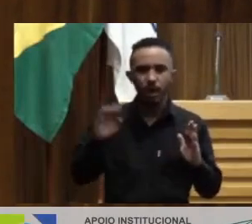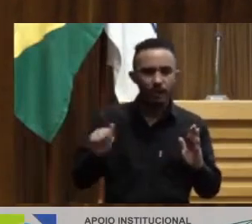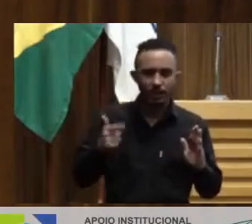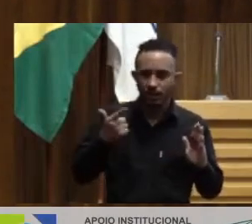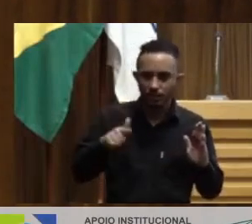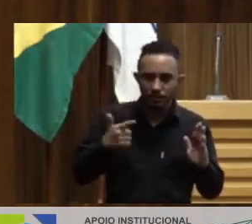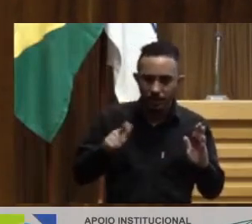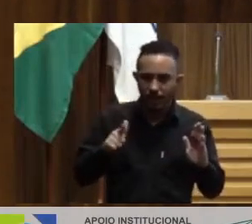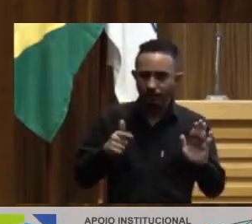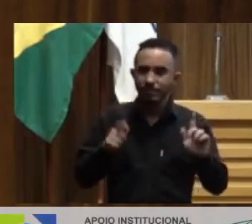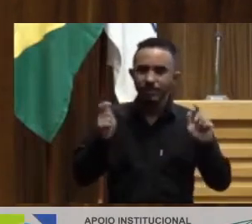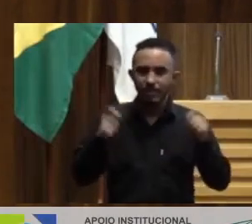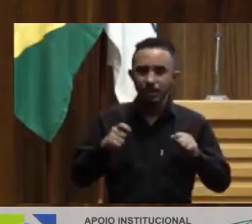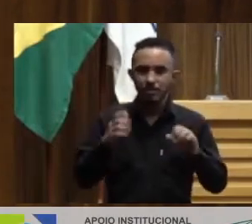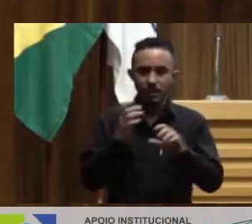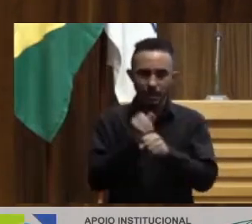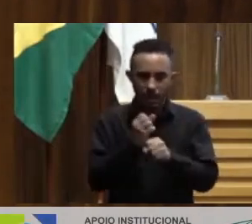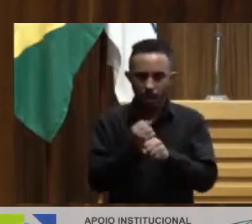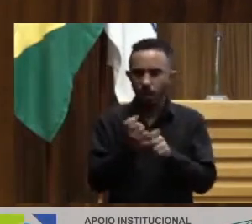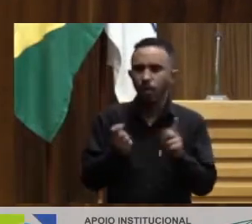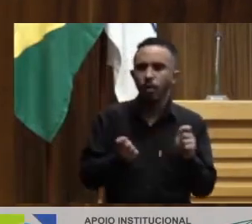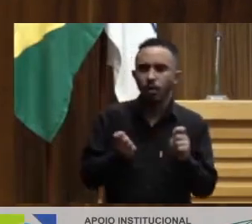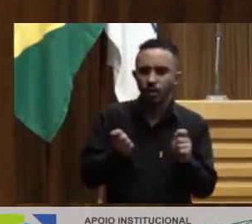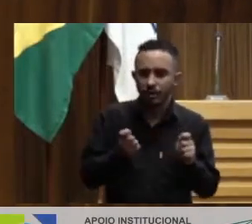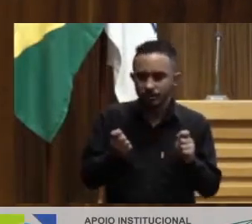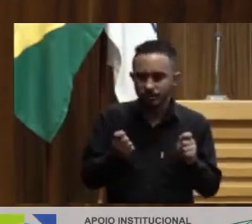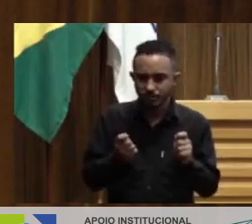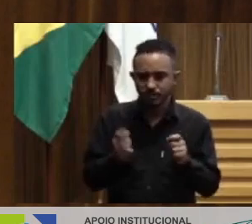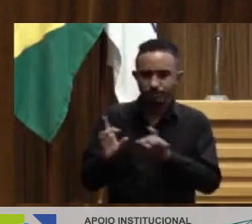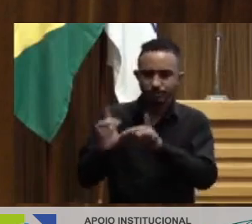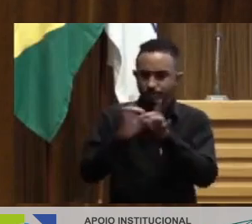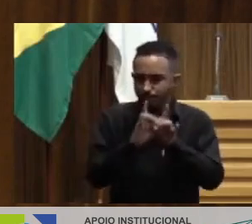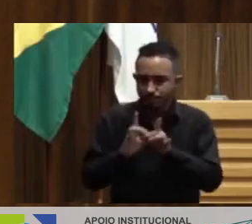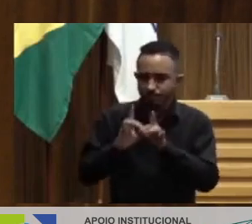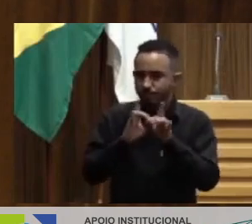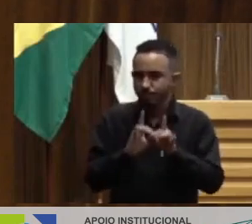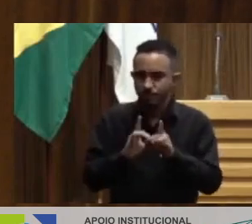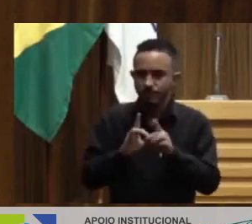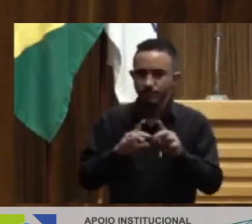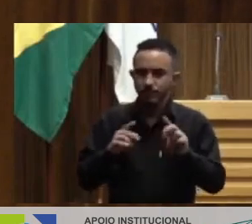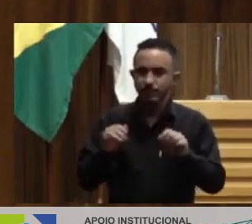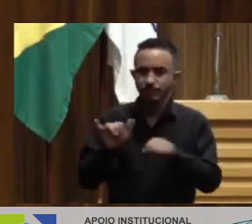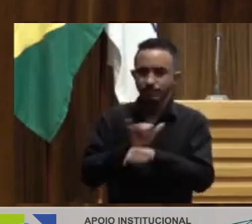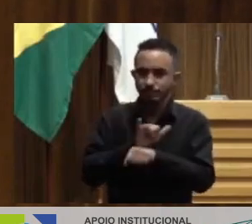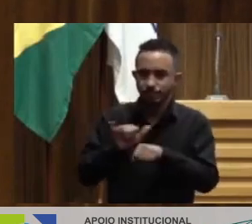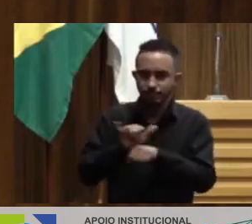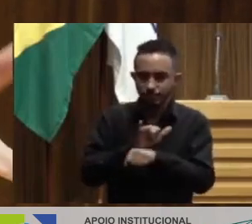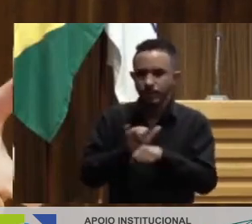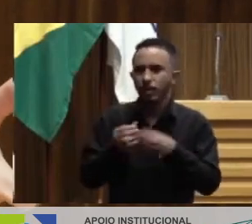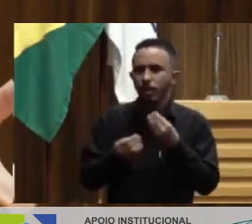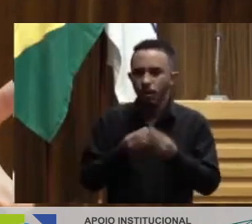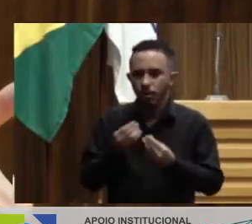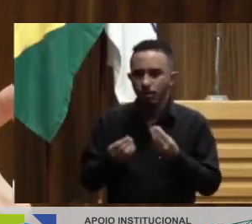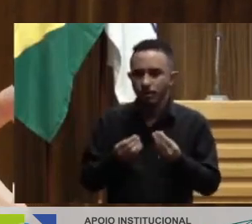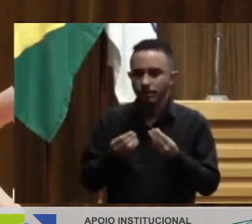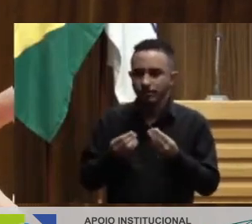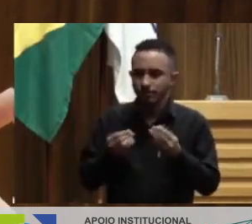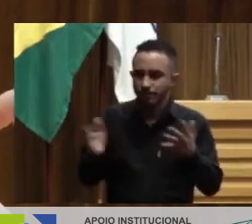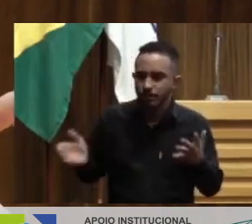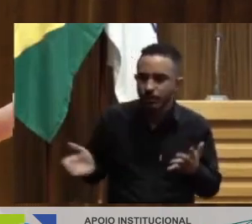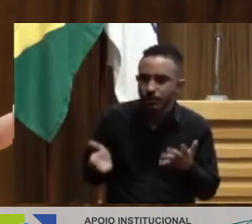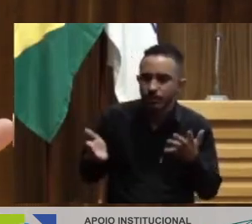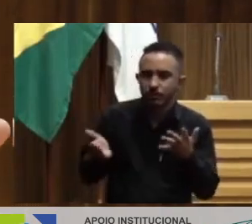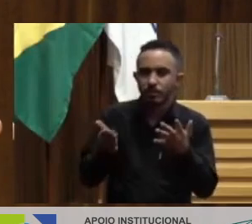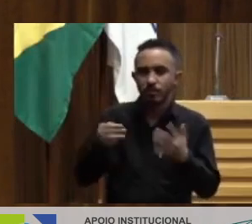total previsibilidade. Unindo essa reconfiguração tarifária com o estímulo do